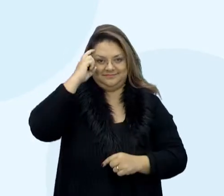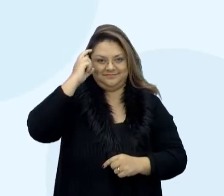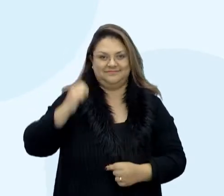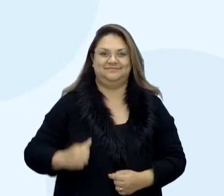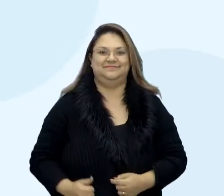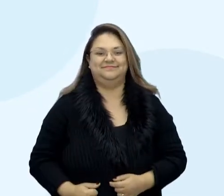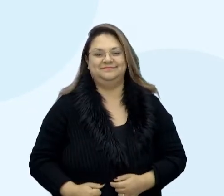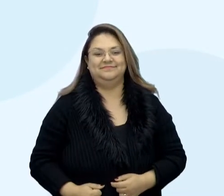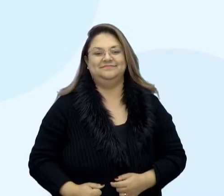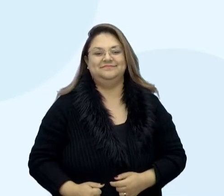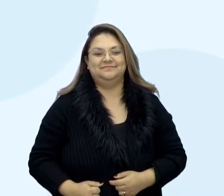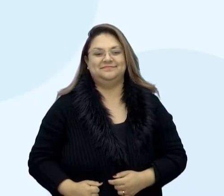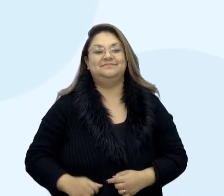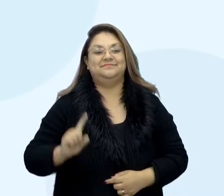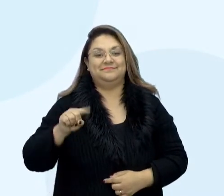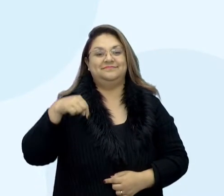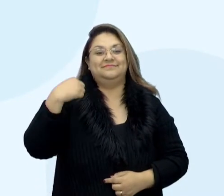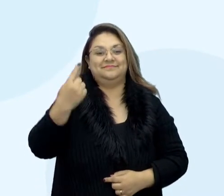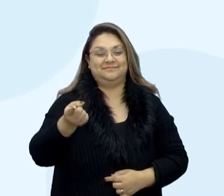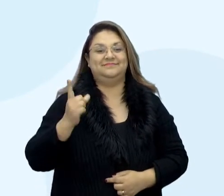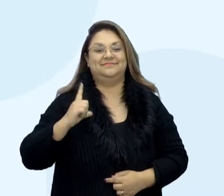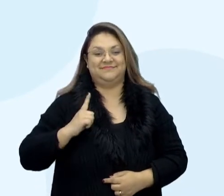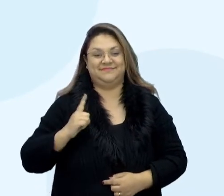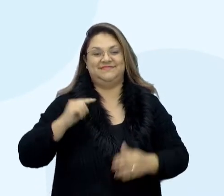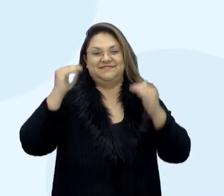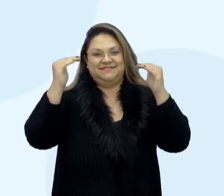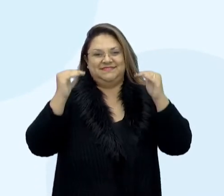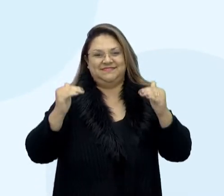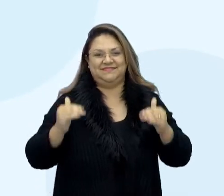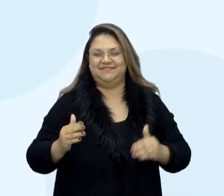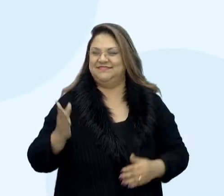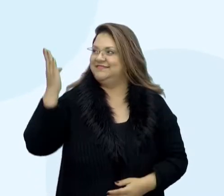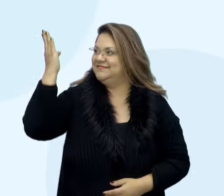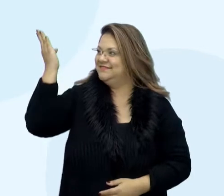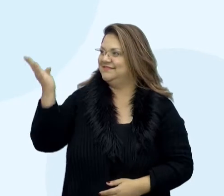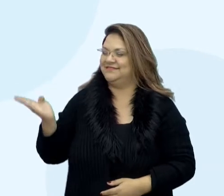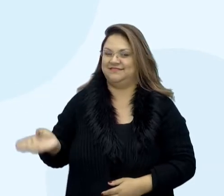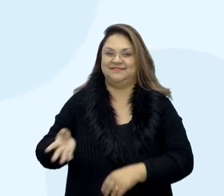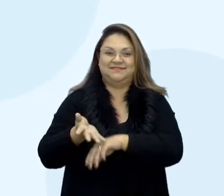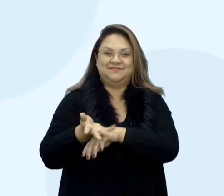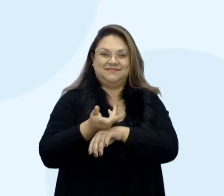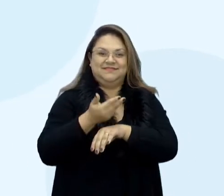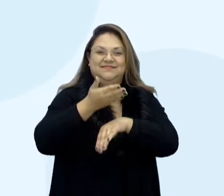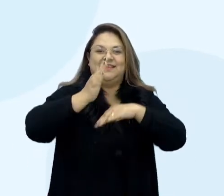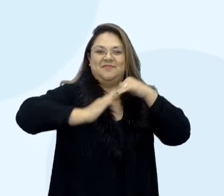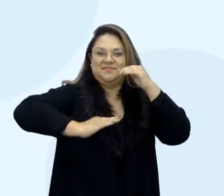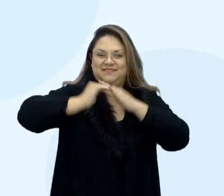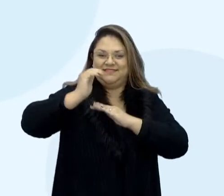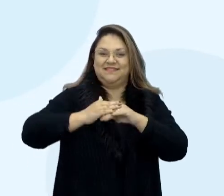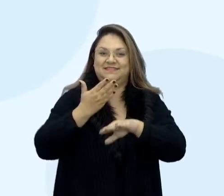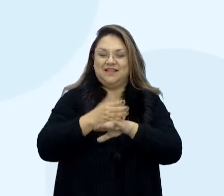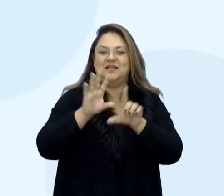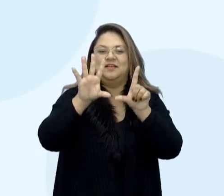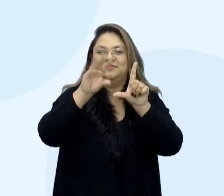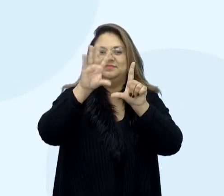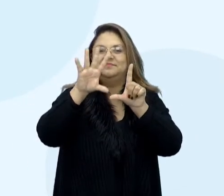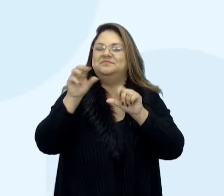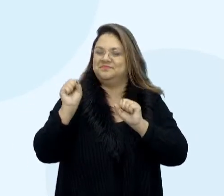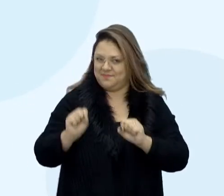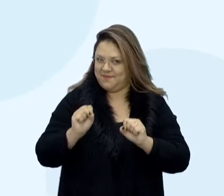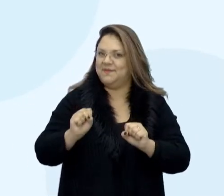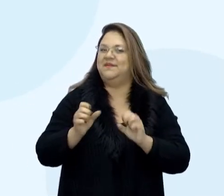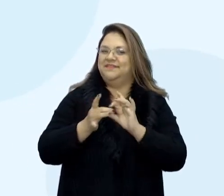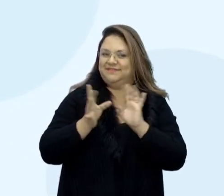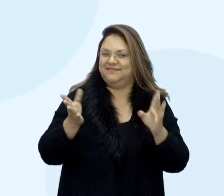né? E em seguida também temos aí as nossas habilidades, né? Para quem quiser dar uma printadinha na tela, são